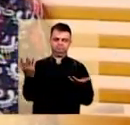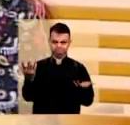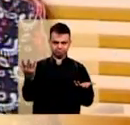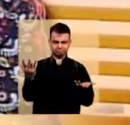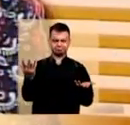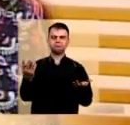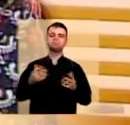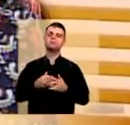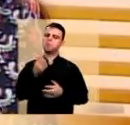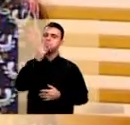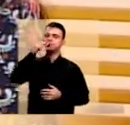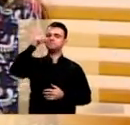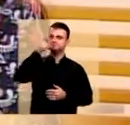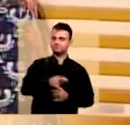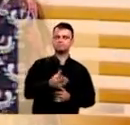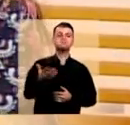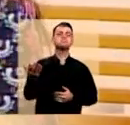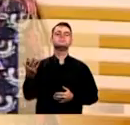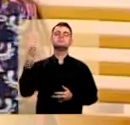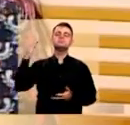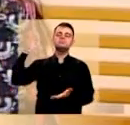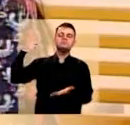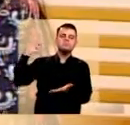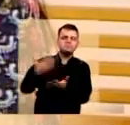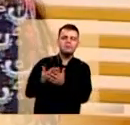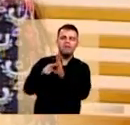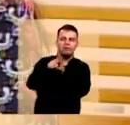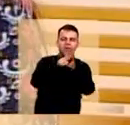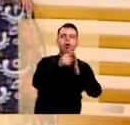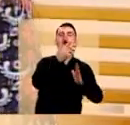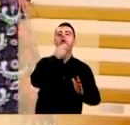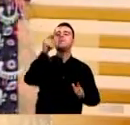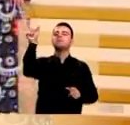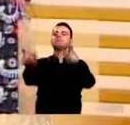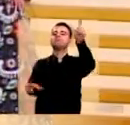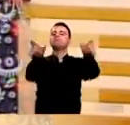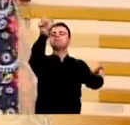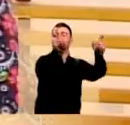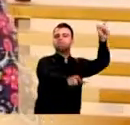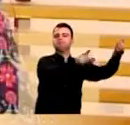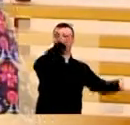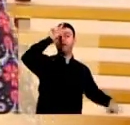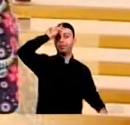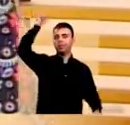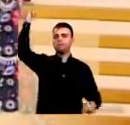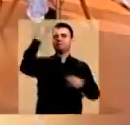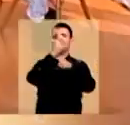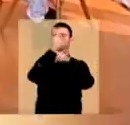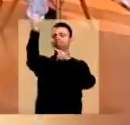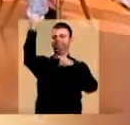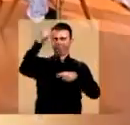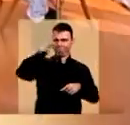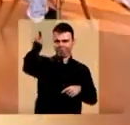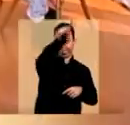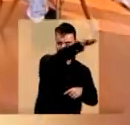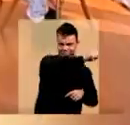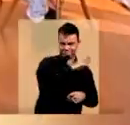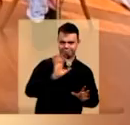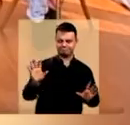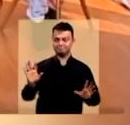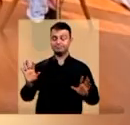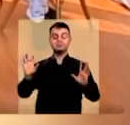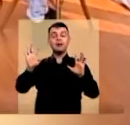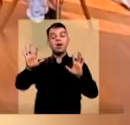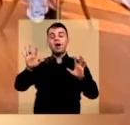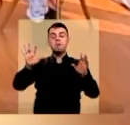pega o histórico da literatura, muitos homens, né? Nós temos muitos homens clássicos, né? E aí,